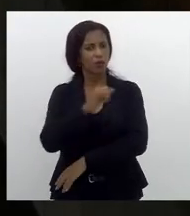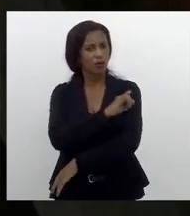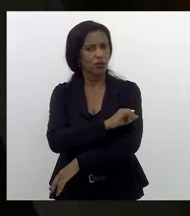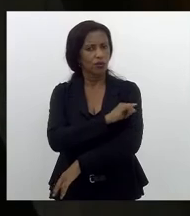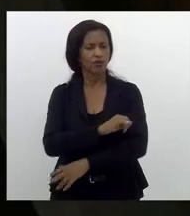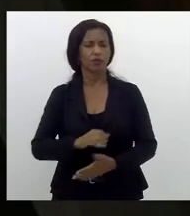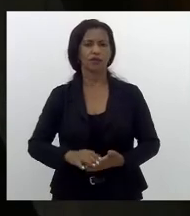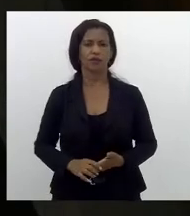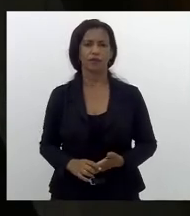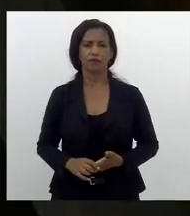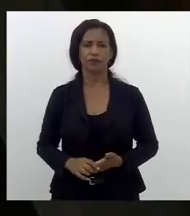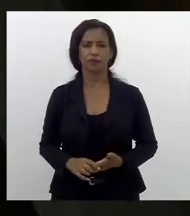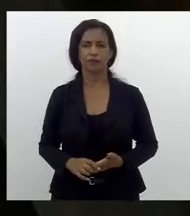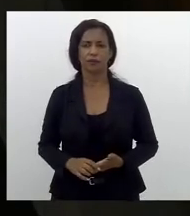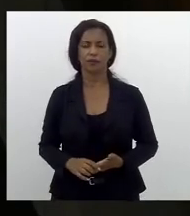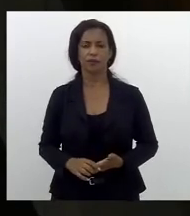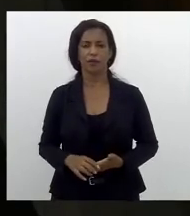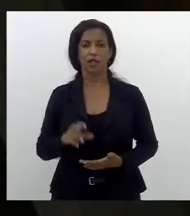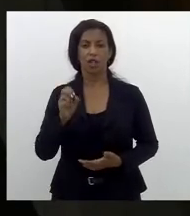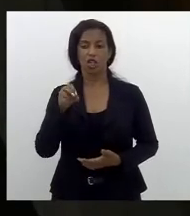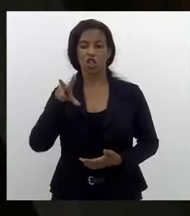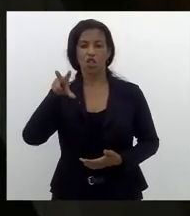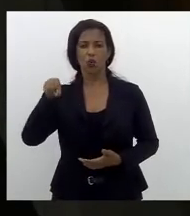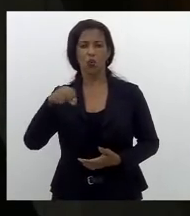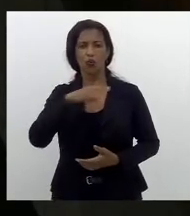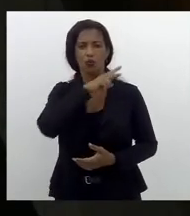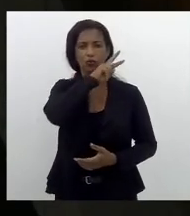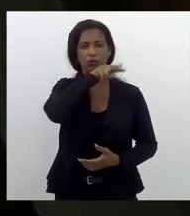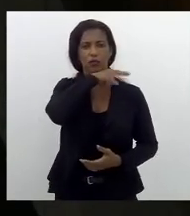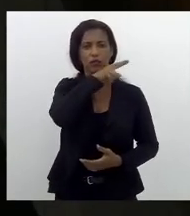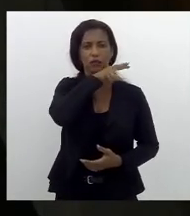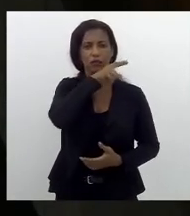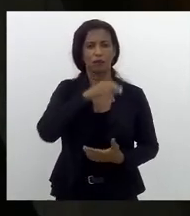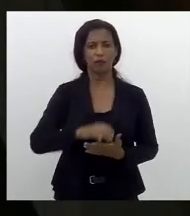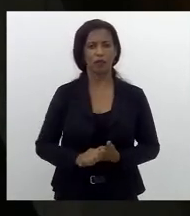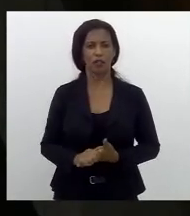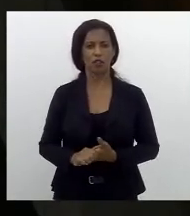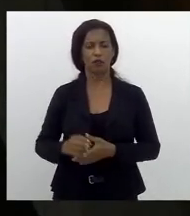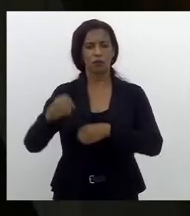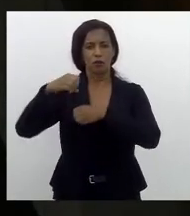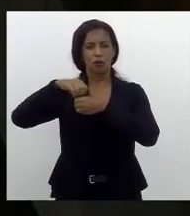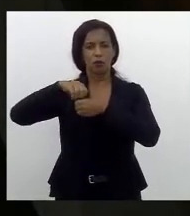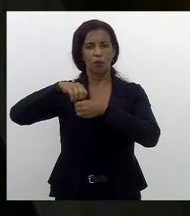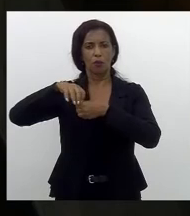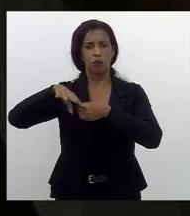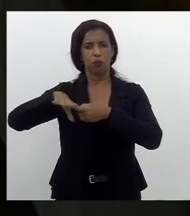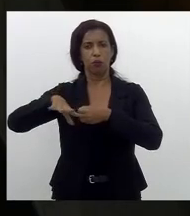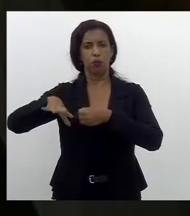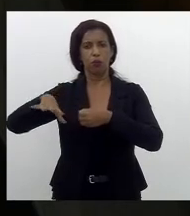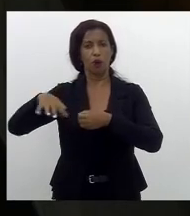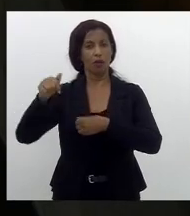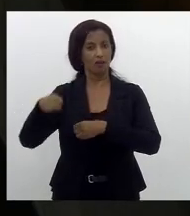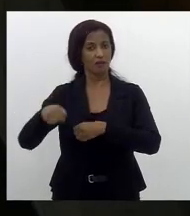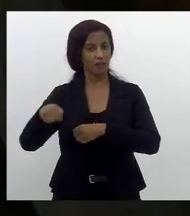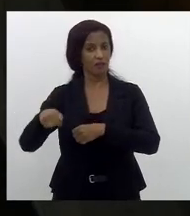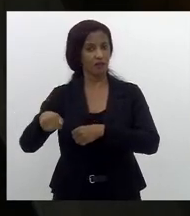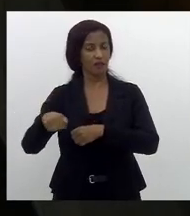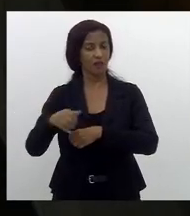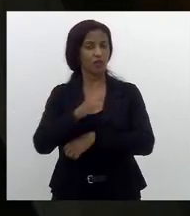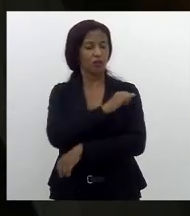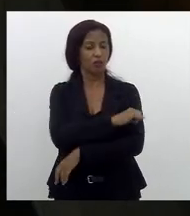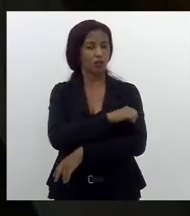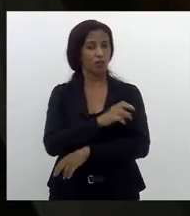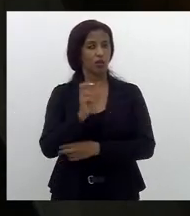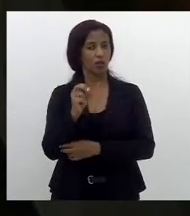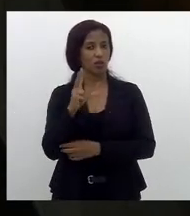Janeiro que o ovo da serpente do fascismo foi chocado, e será no Rio de Janeiro que